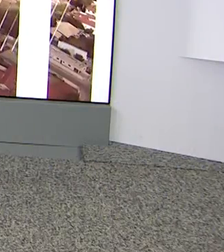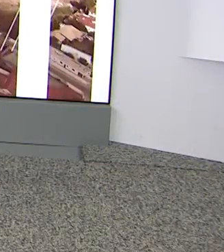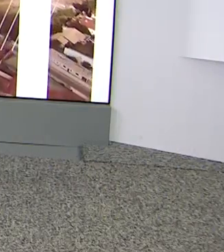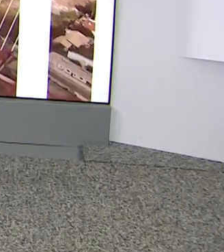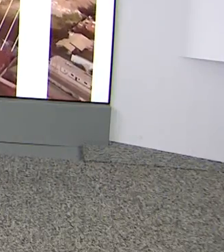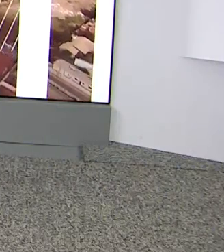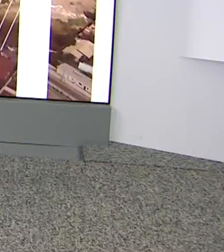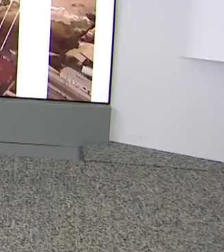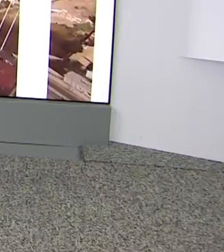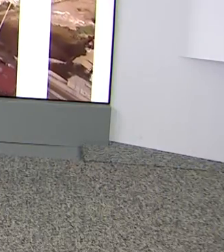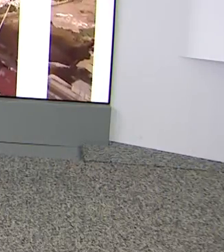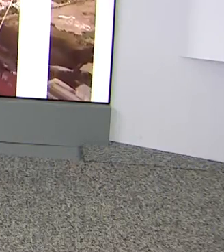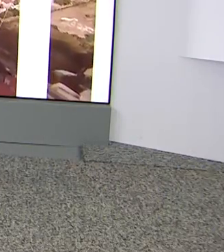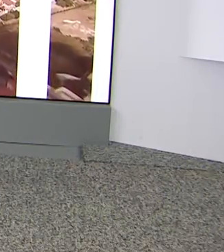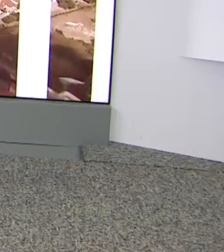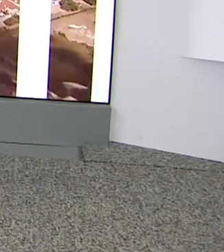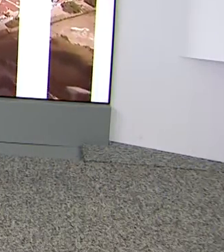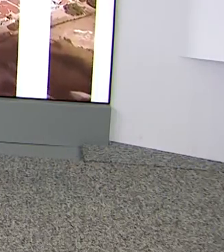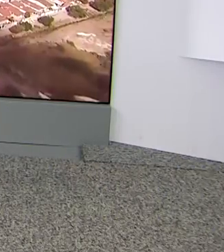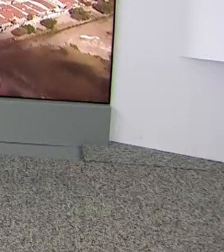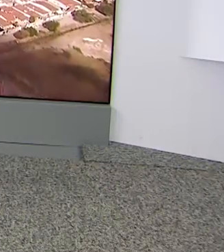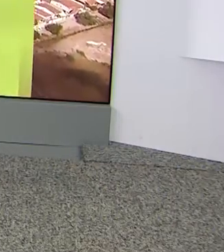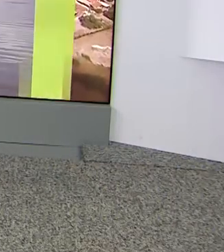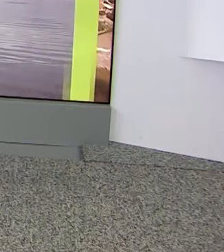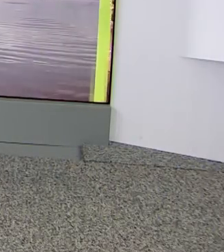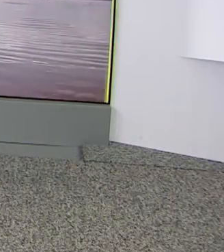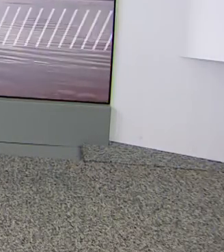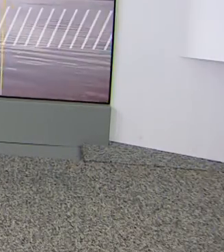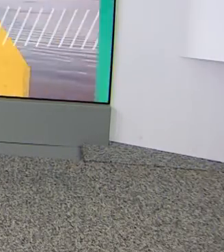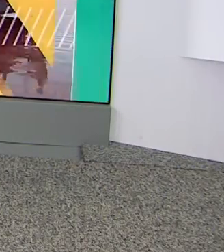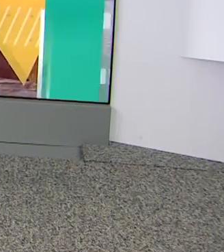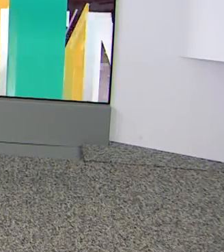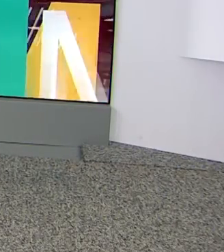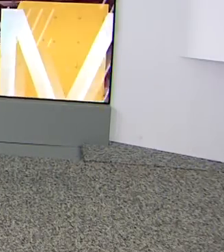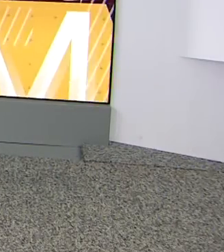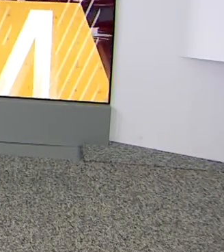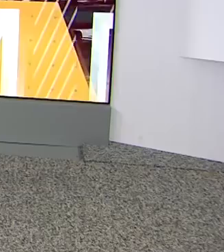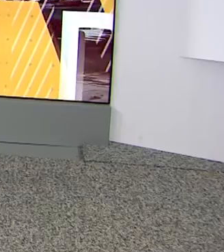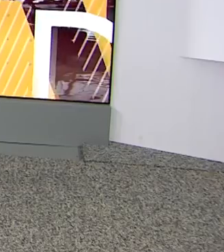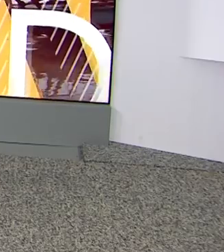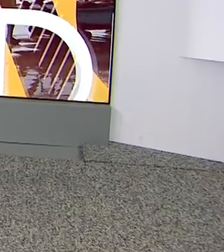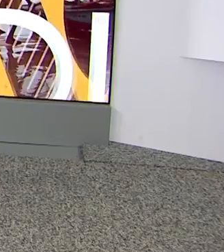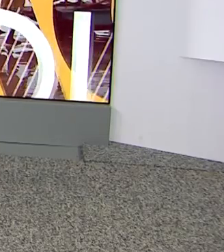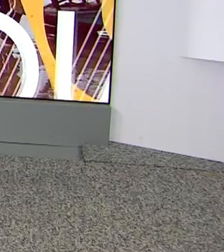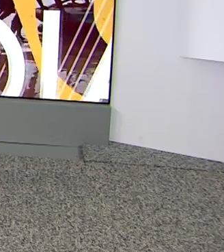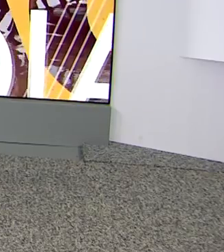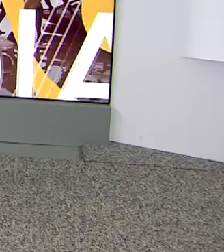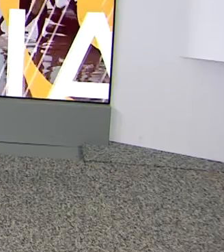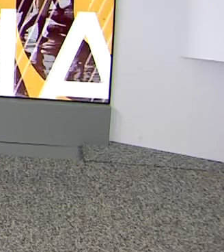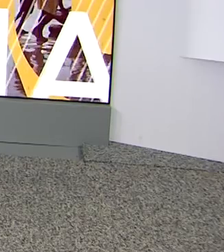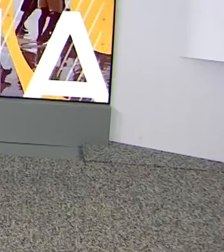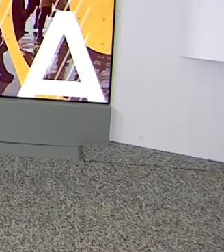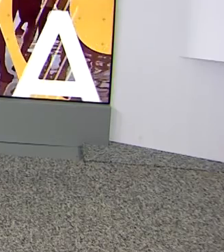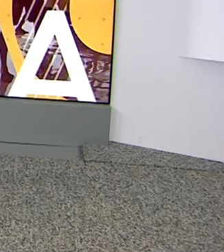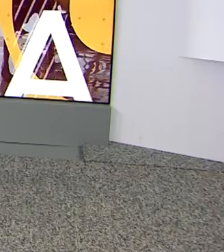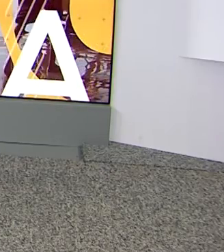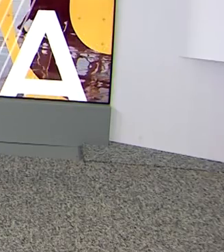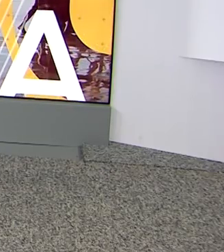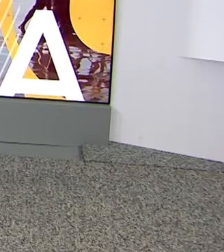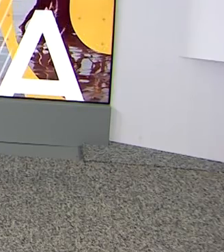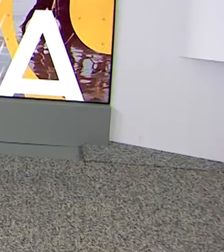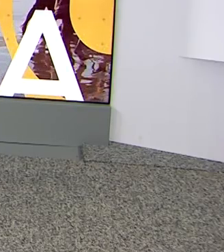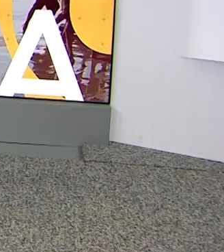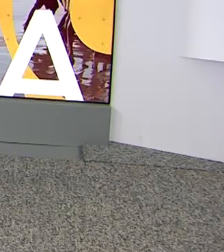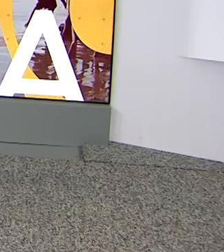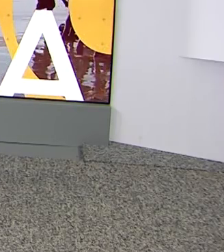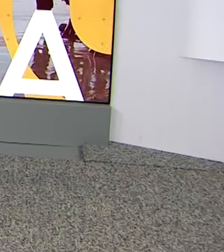olá interrompemos a programação para transmitir ao vivo a participação do presidente jair bolsonaro na cerimônia